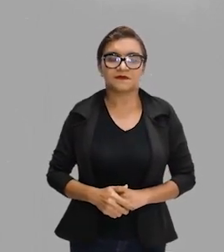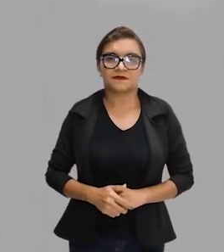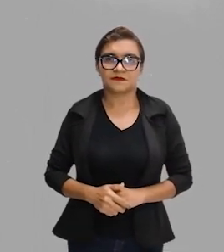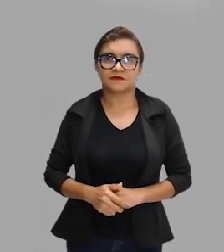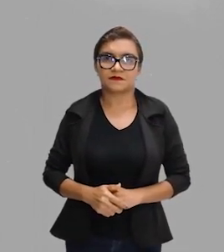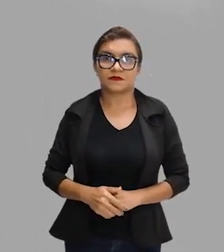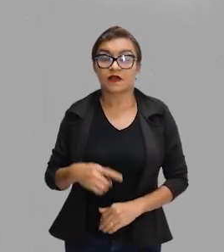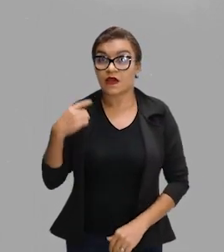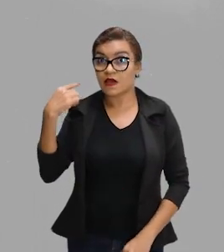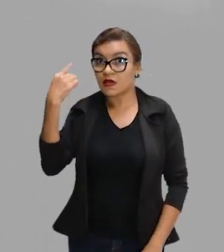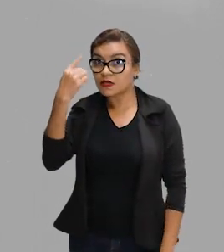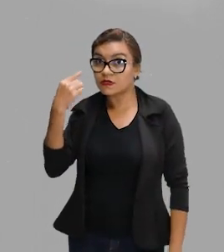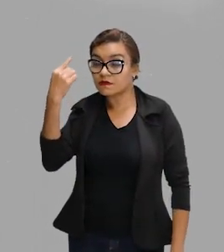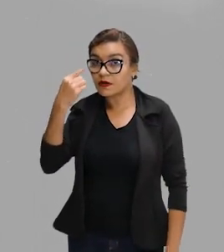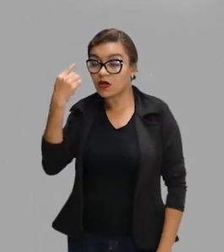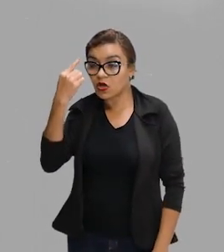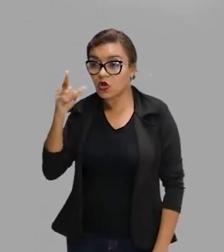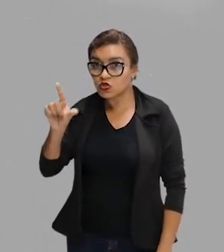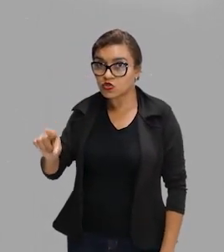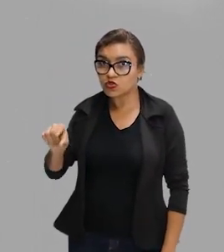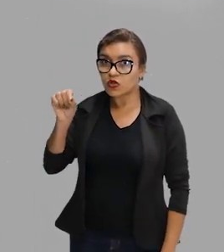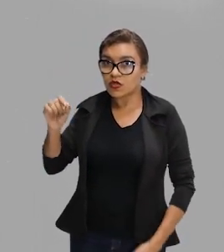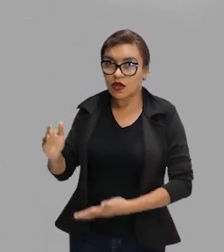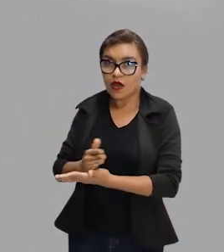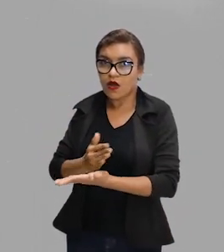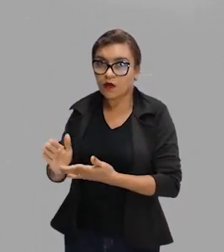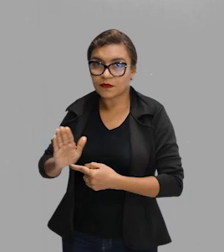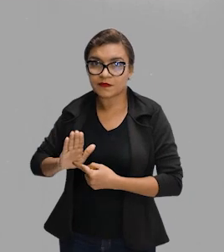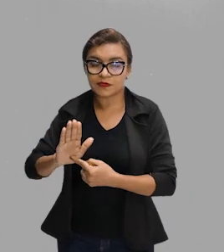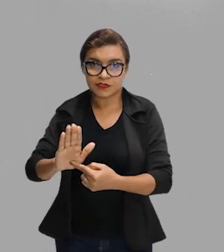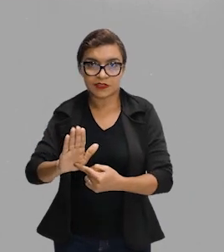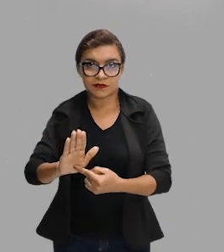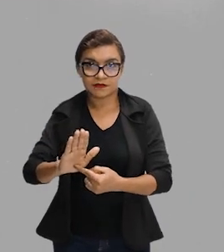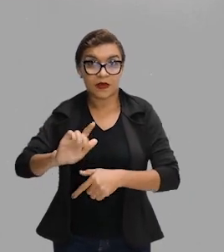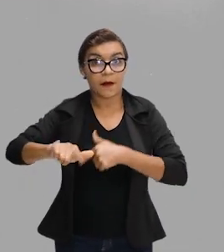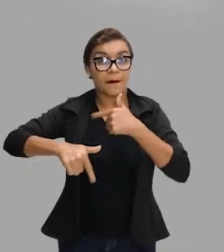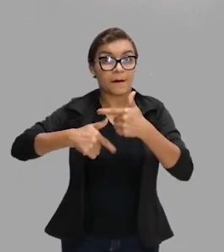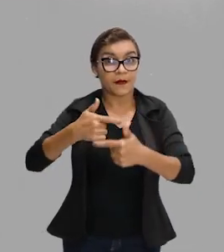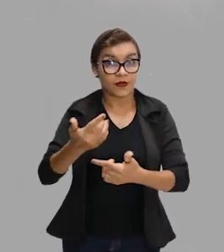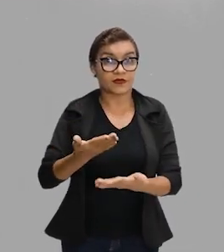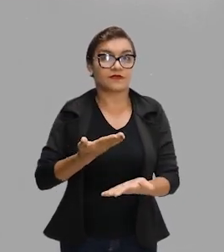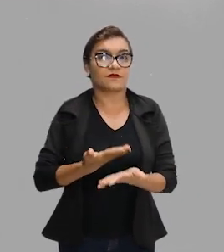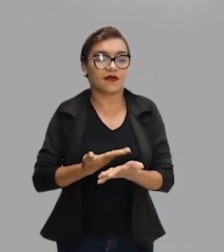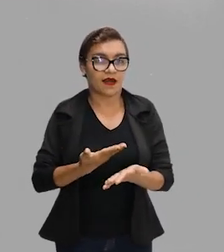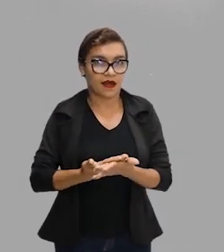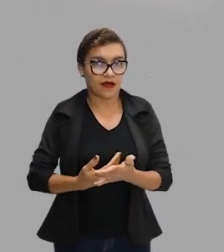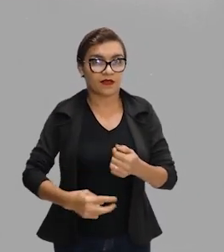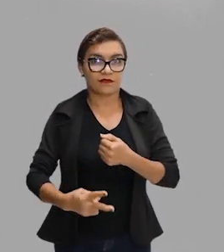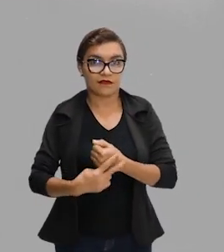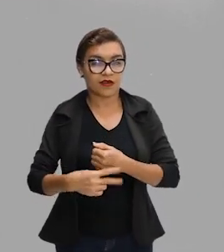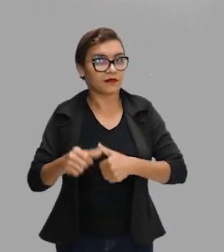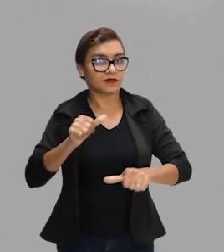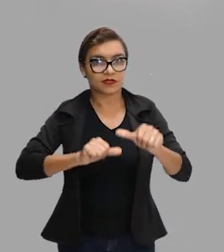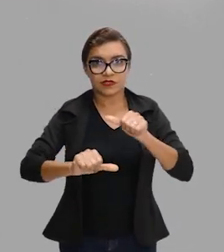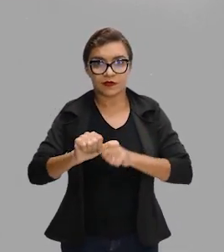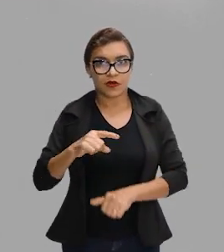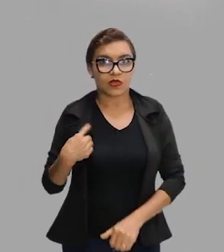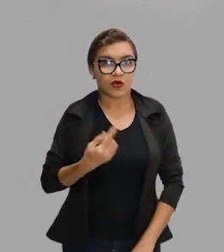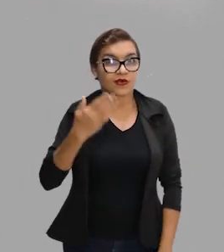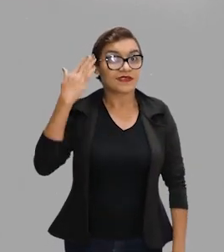em espanhol, eu destaquei alguns para vocês. Na próxima aula de verbos regulares, nós vamos